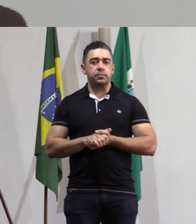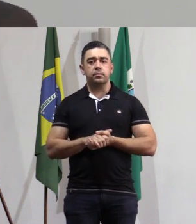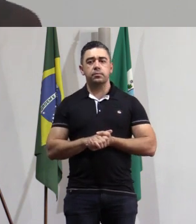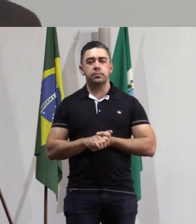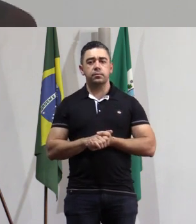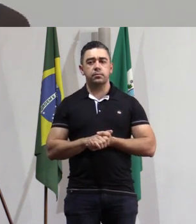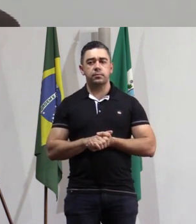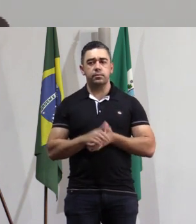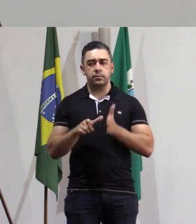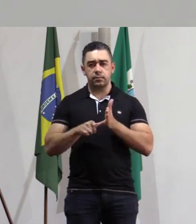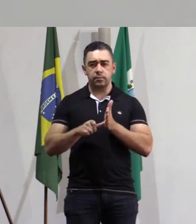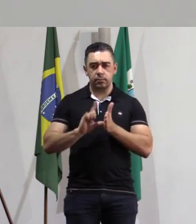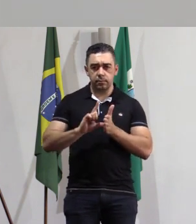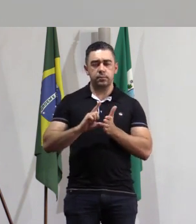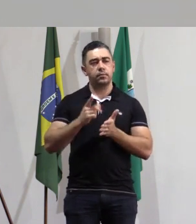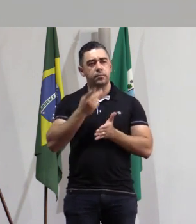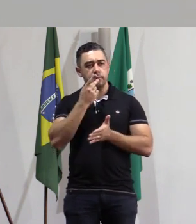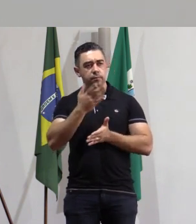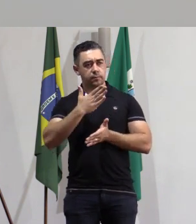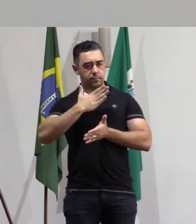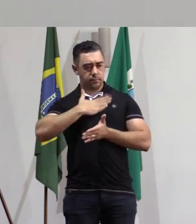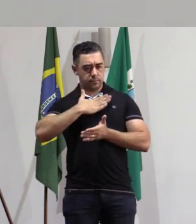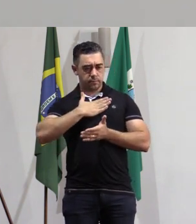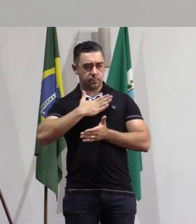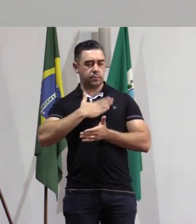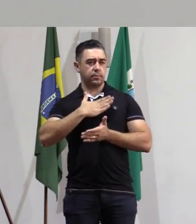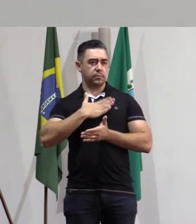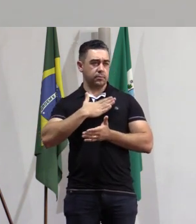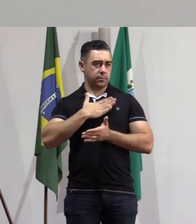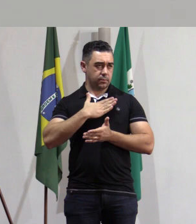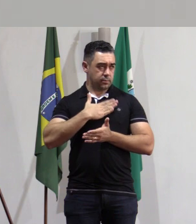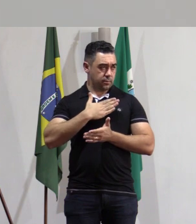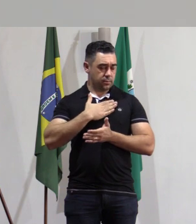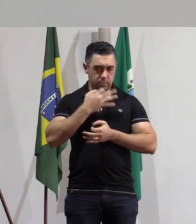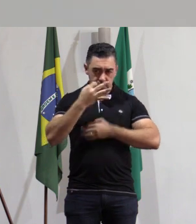de antes de fazer meus comentários propriamente ditos ao texto,